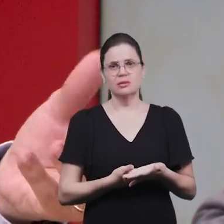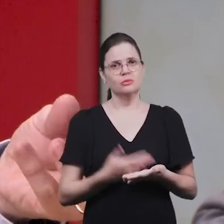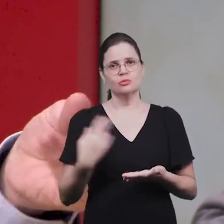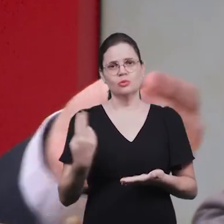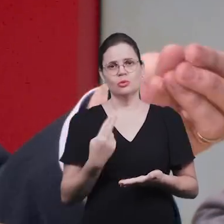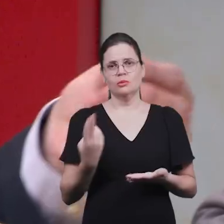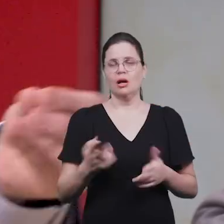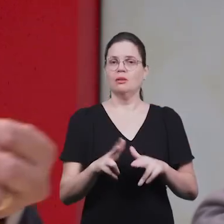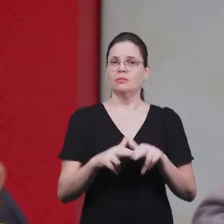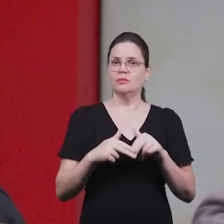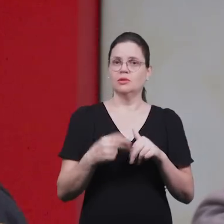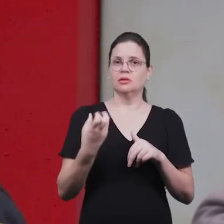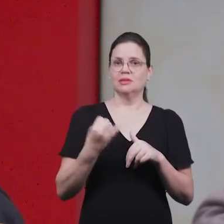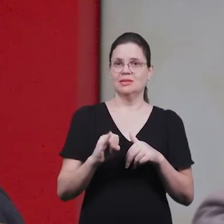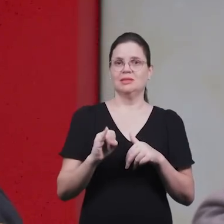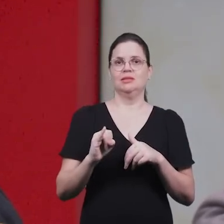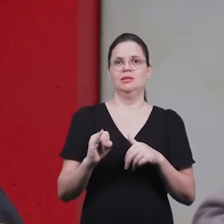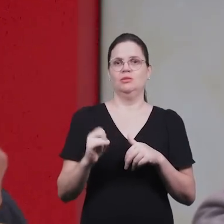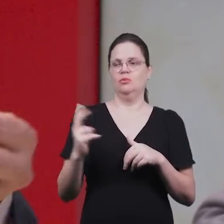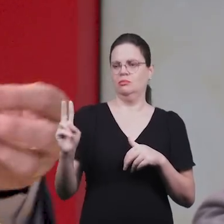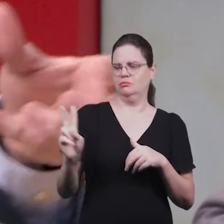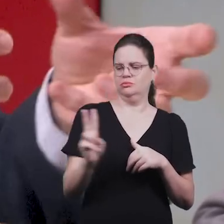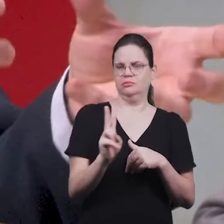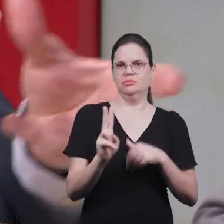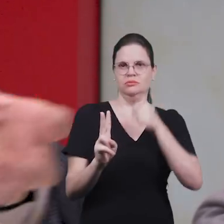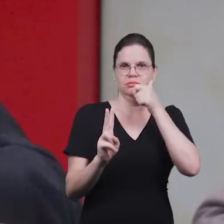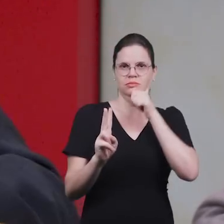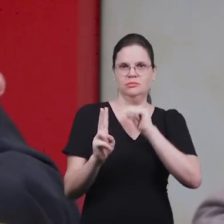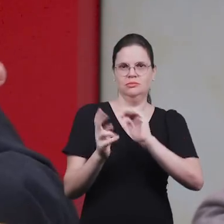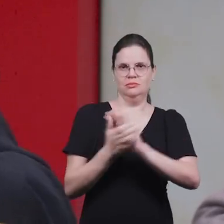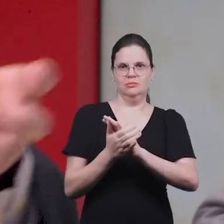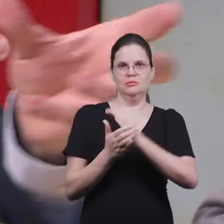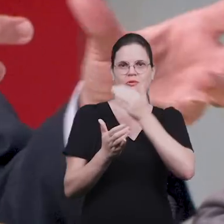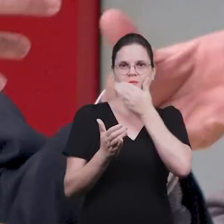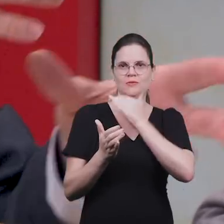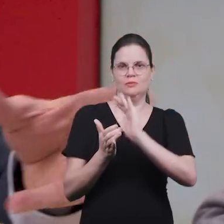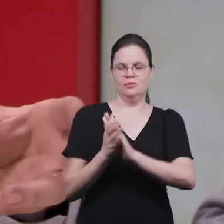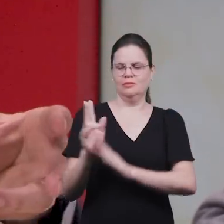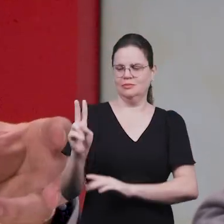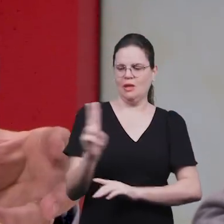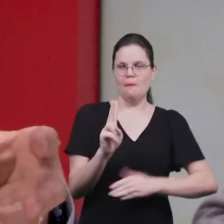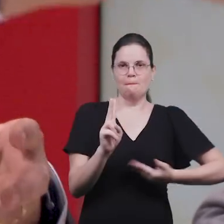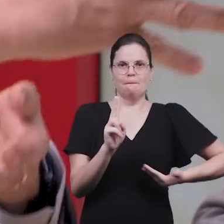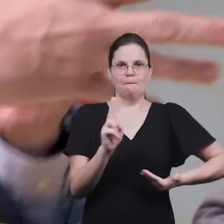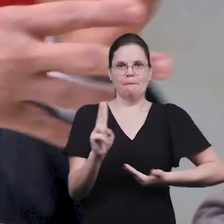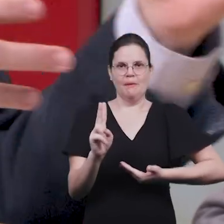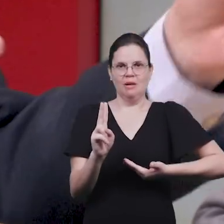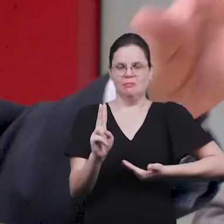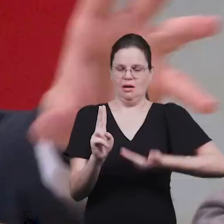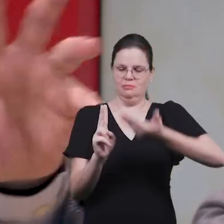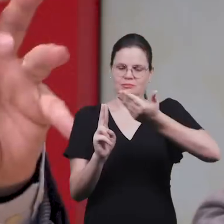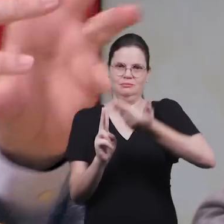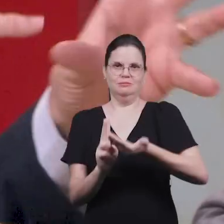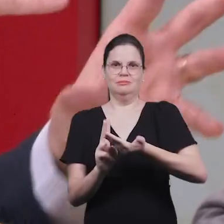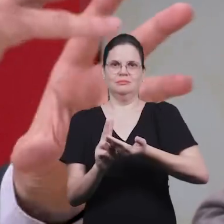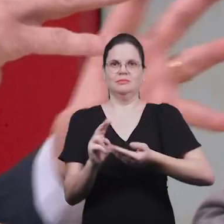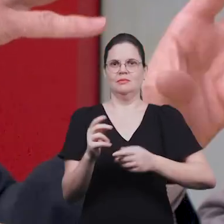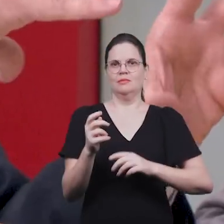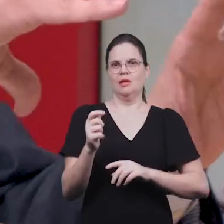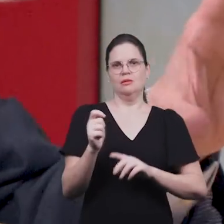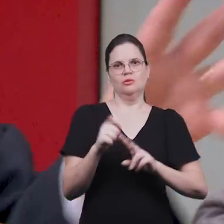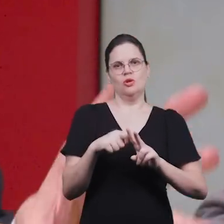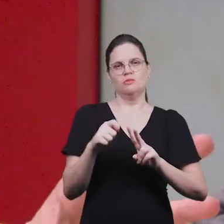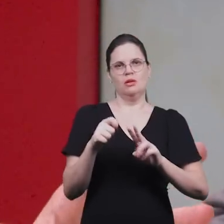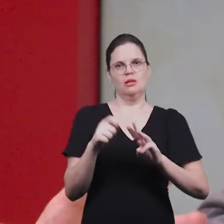que, quando um casal na igreja tem um filho, né, com 2 meses, 3 meses, aí depende da situação,